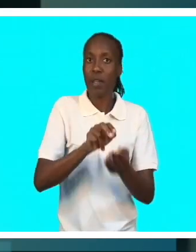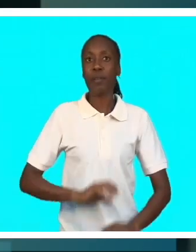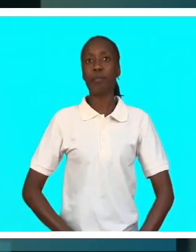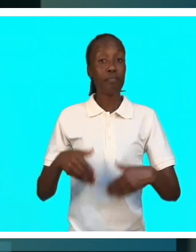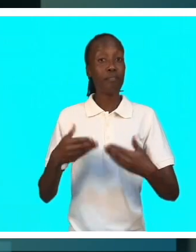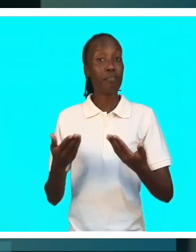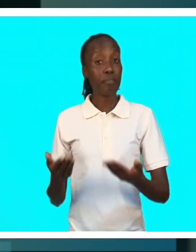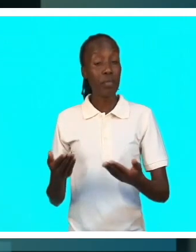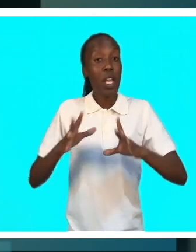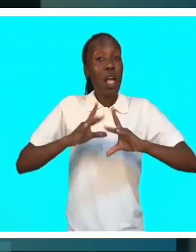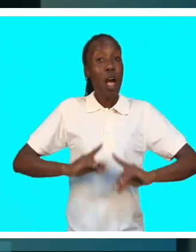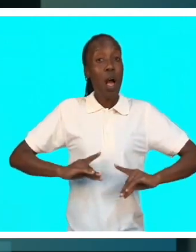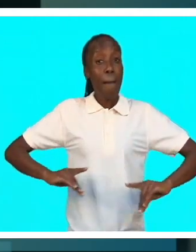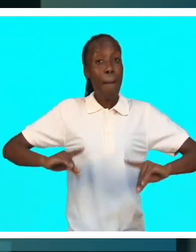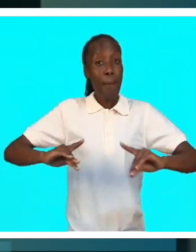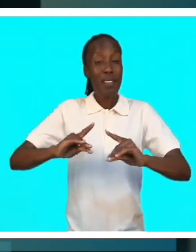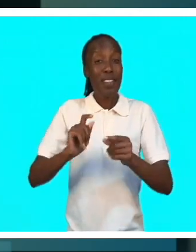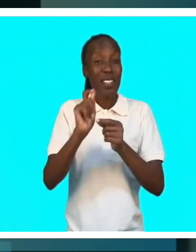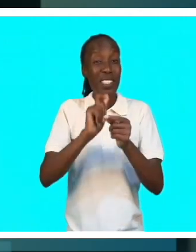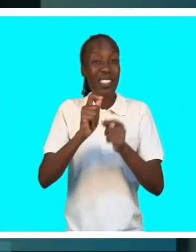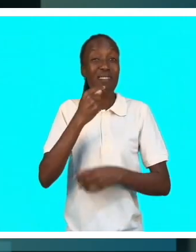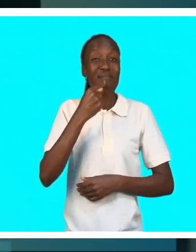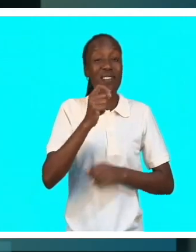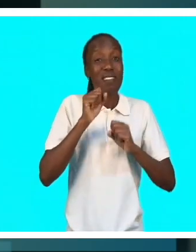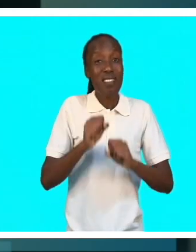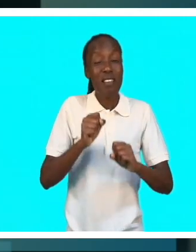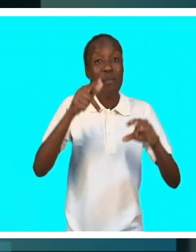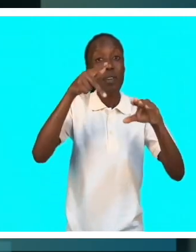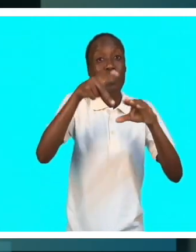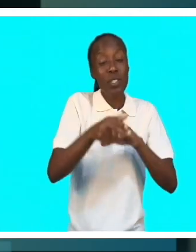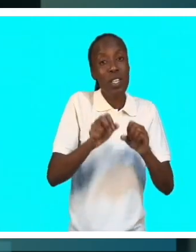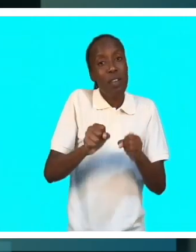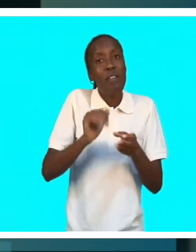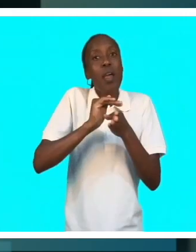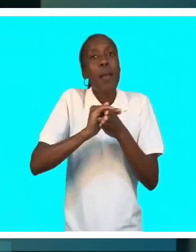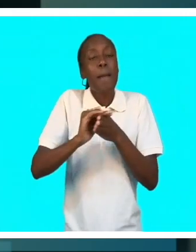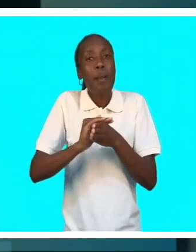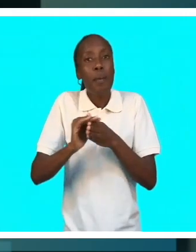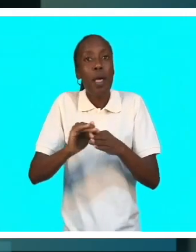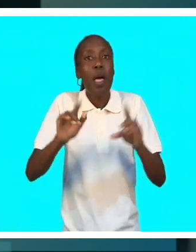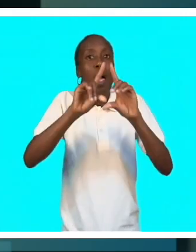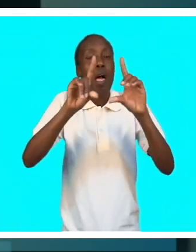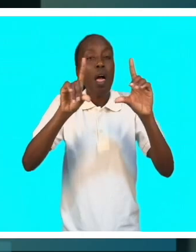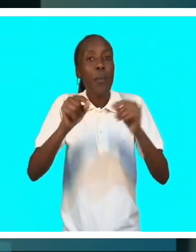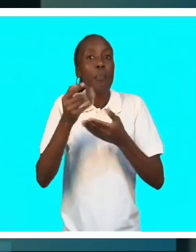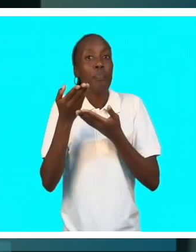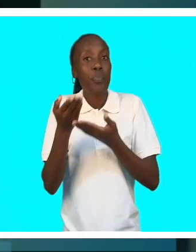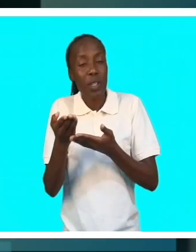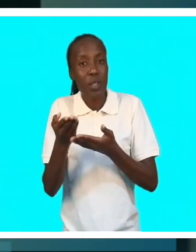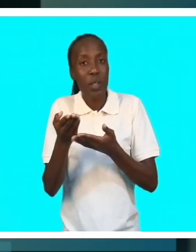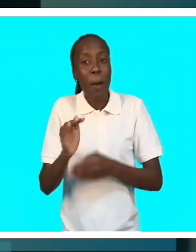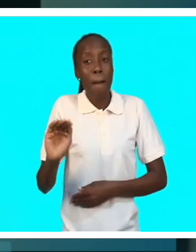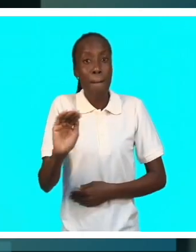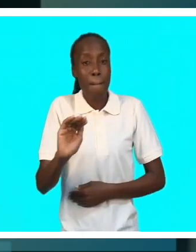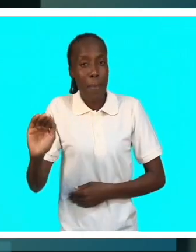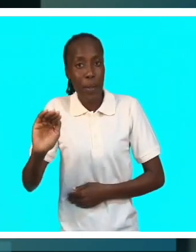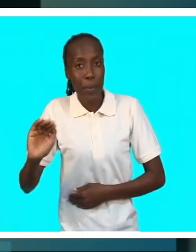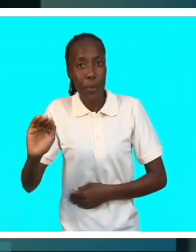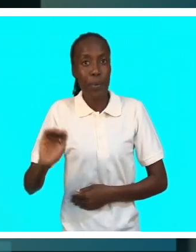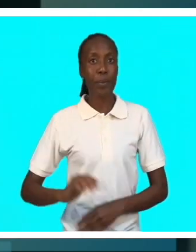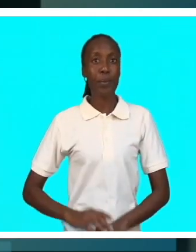De acordo com a população de Macanda, a solução passa pela implementação destes serviços